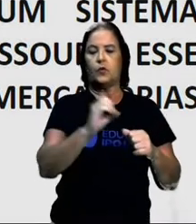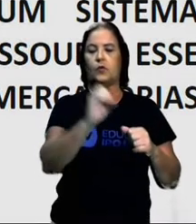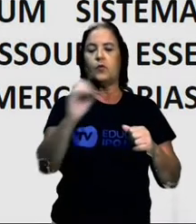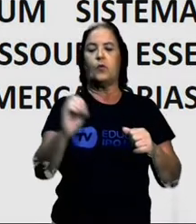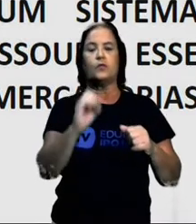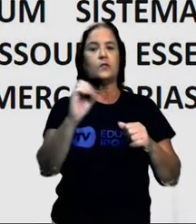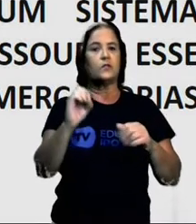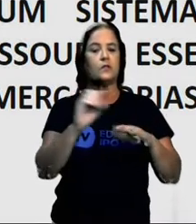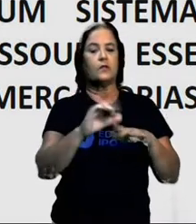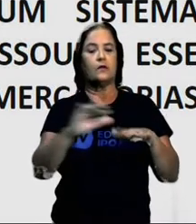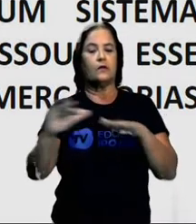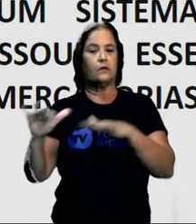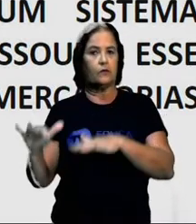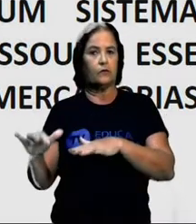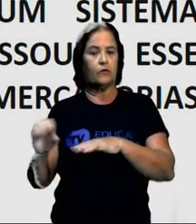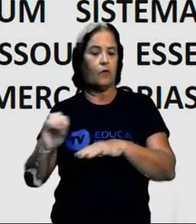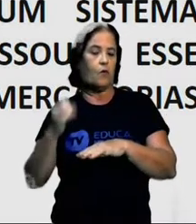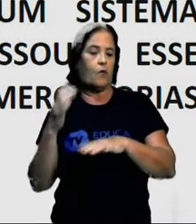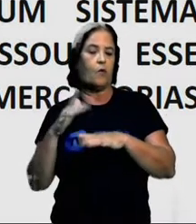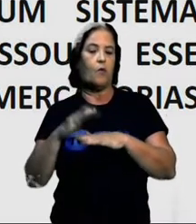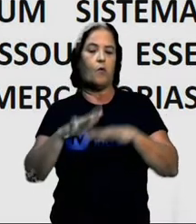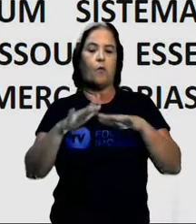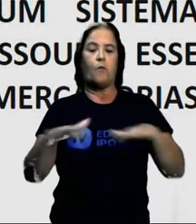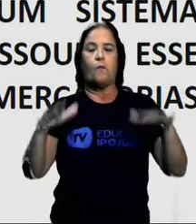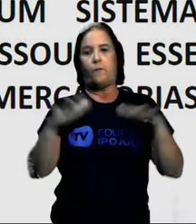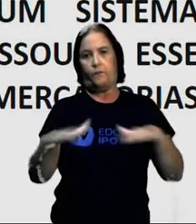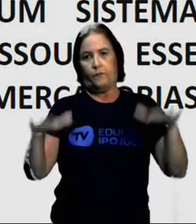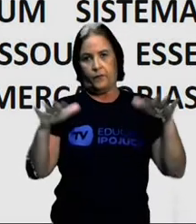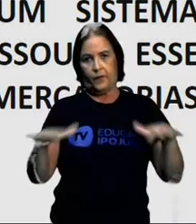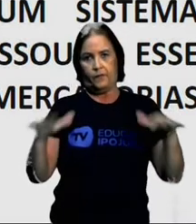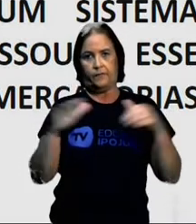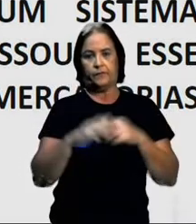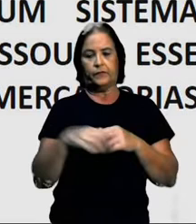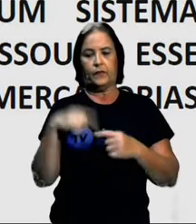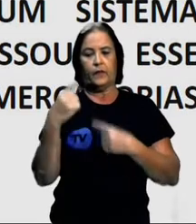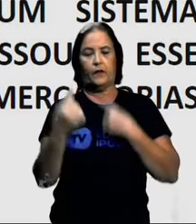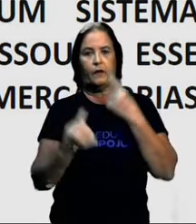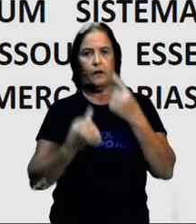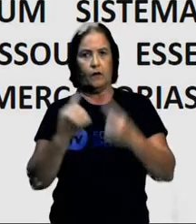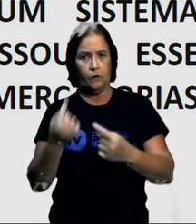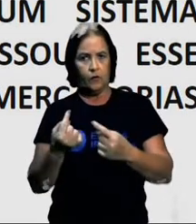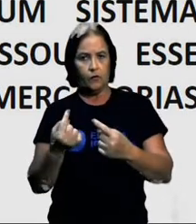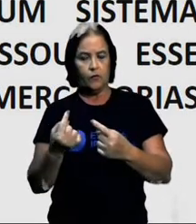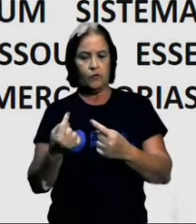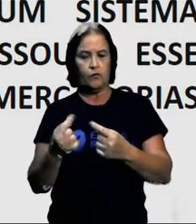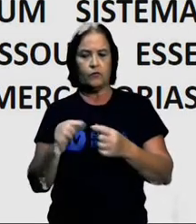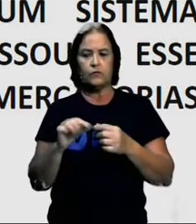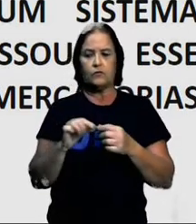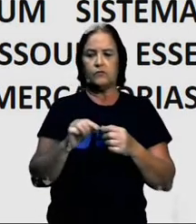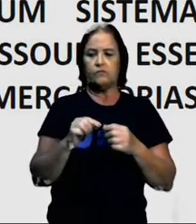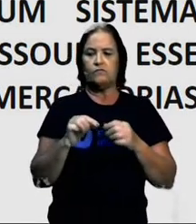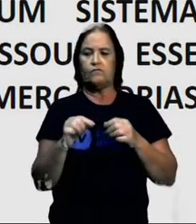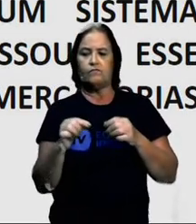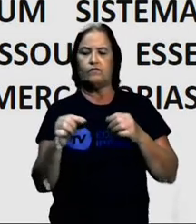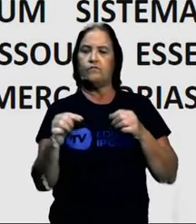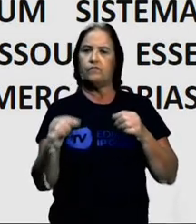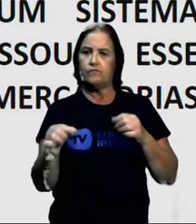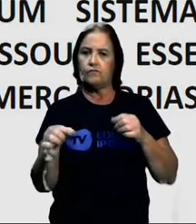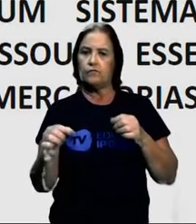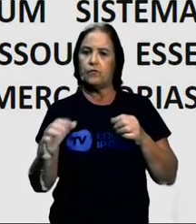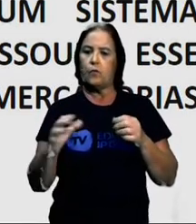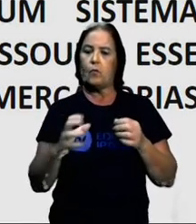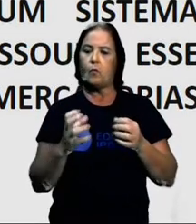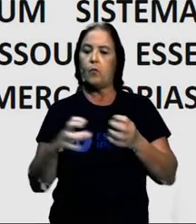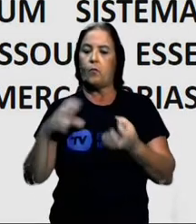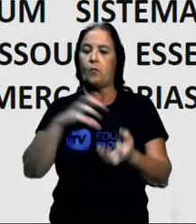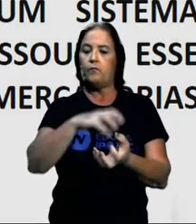mar. Alguns dos principais cursos de água percorrem longos trechos do continente